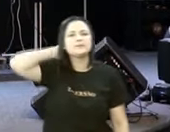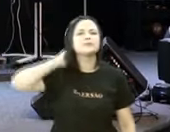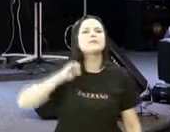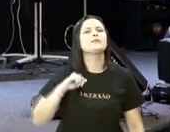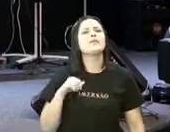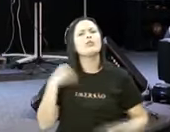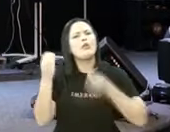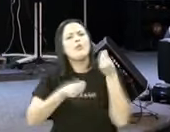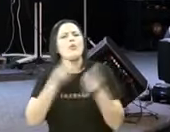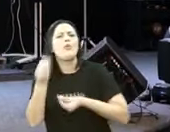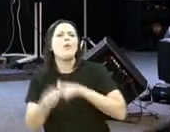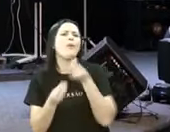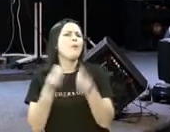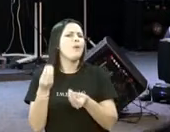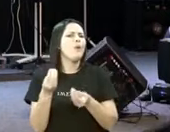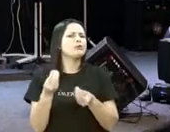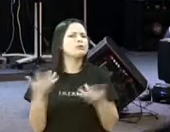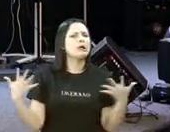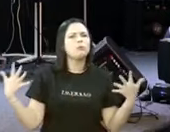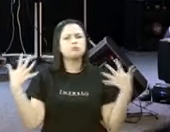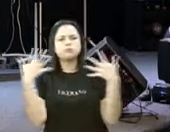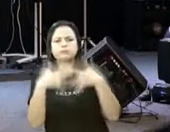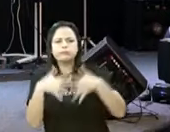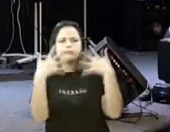Como está tudo, Isaías? Confuso.